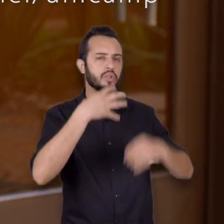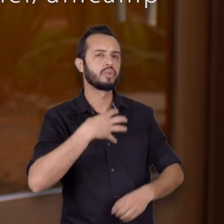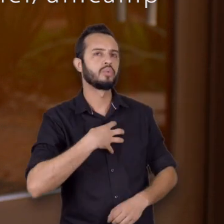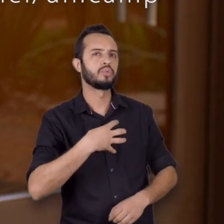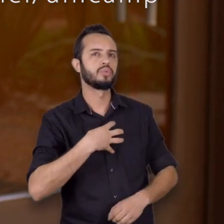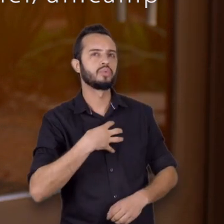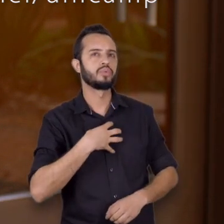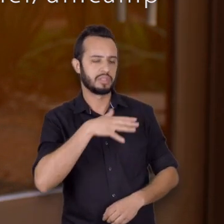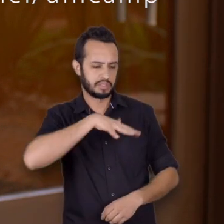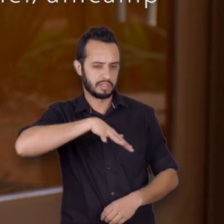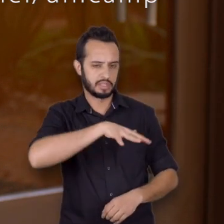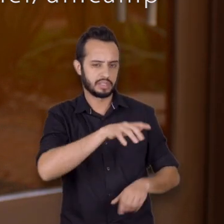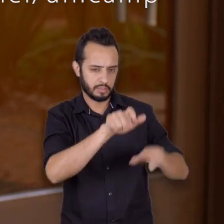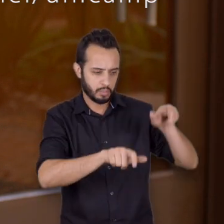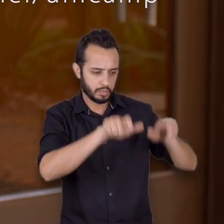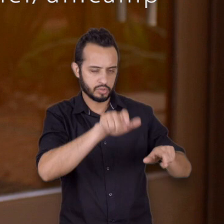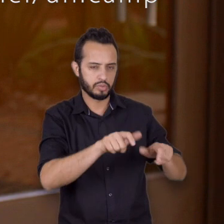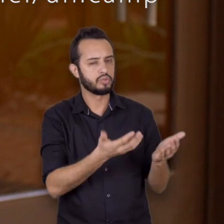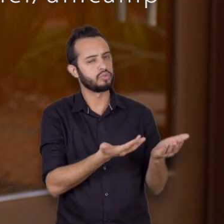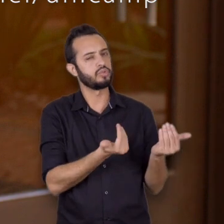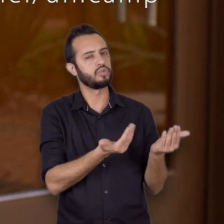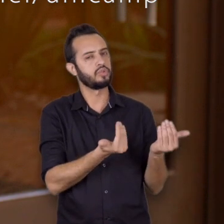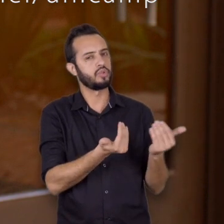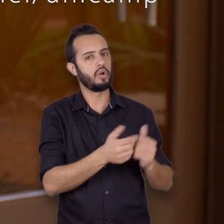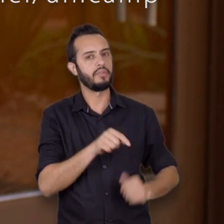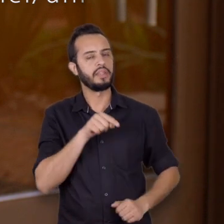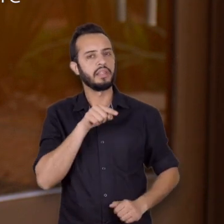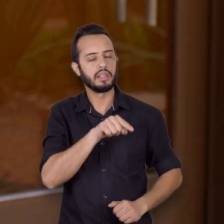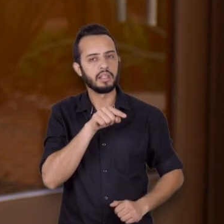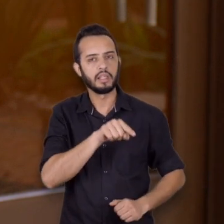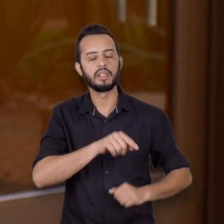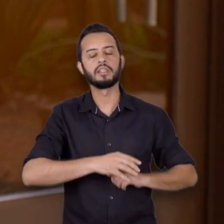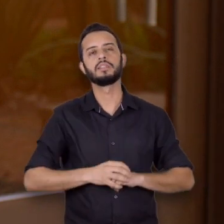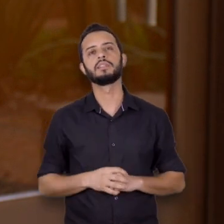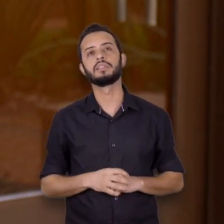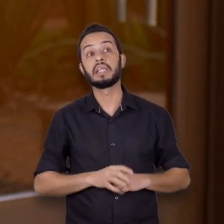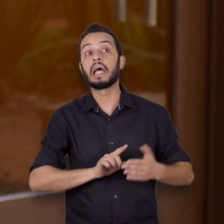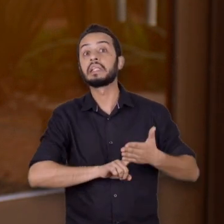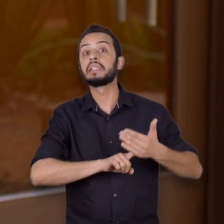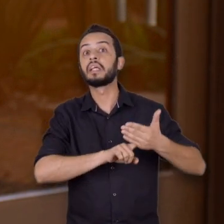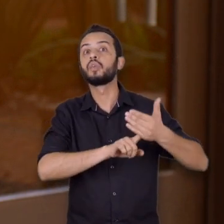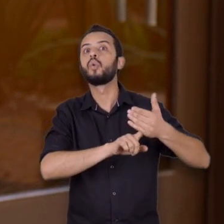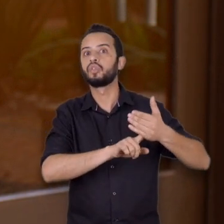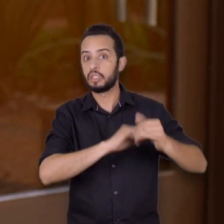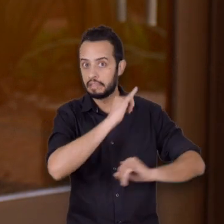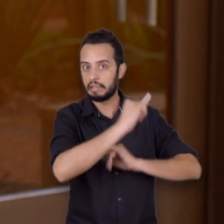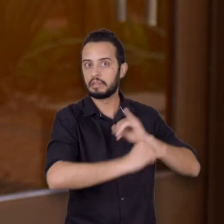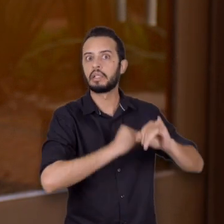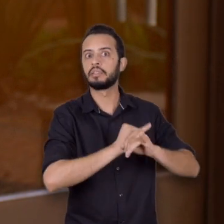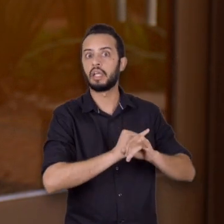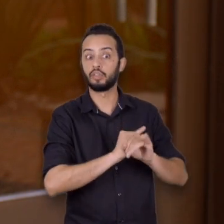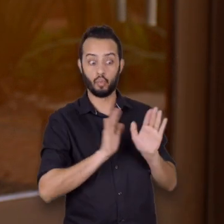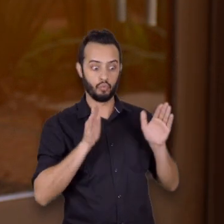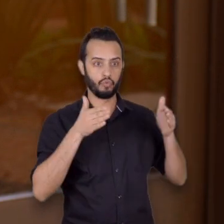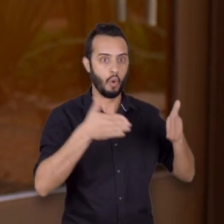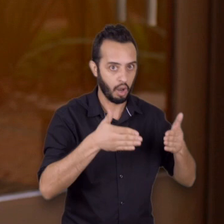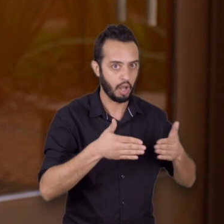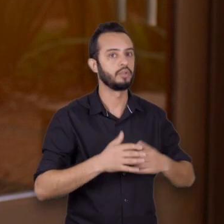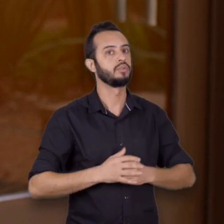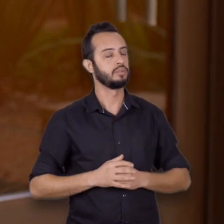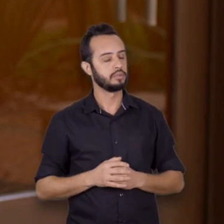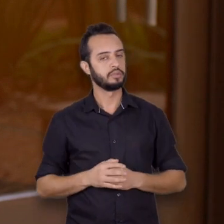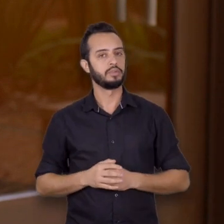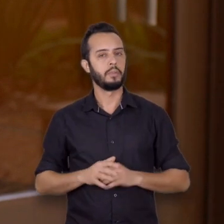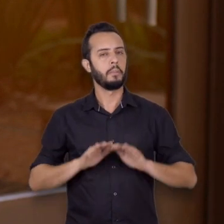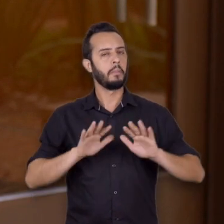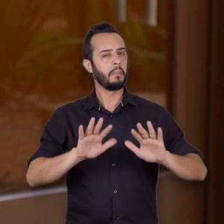nessa população mais jovem, que é uma população que usa as tecnologias digitais aí com mais intensidade, mas